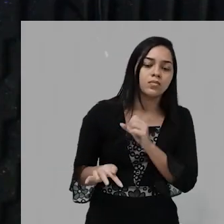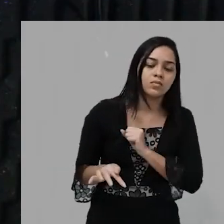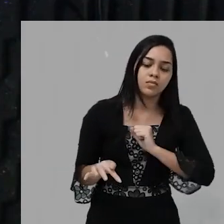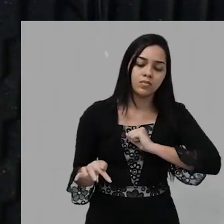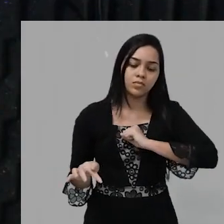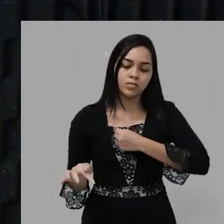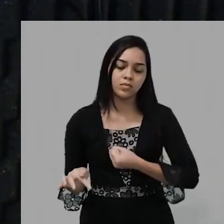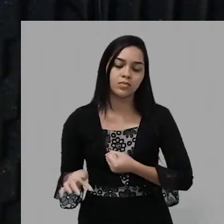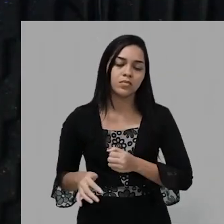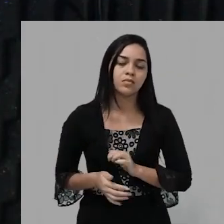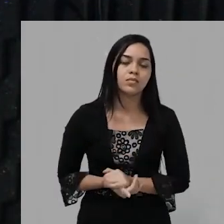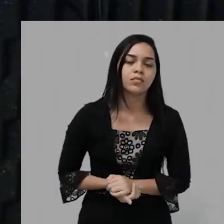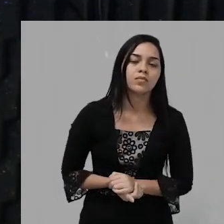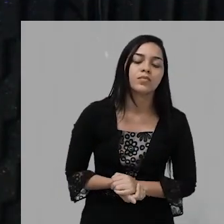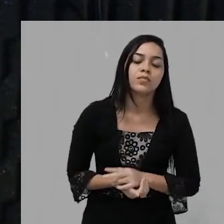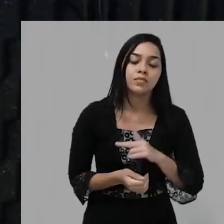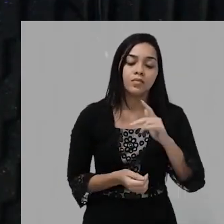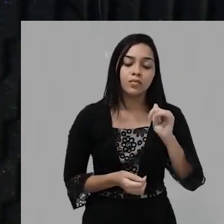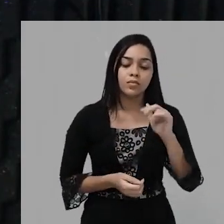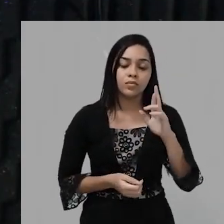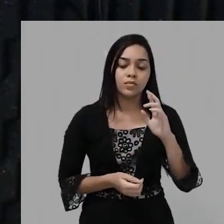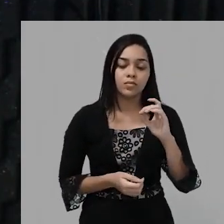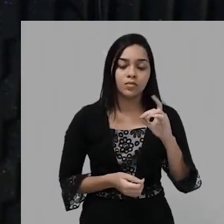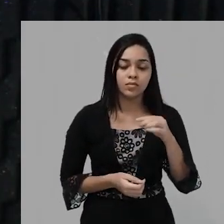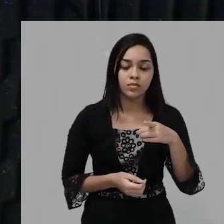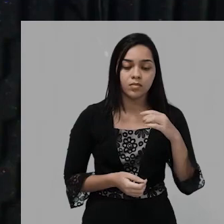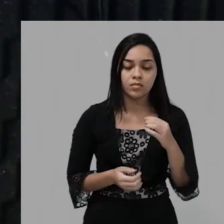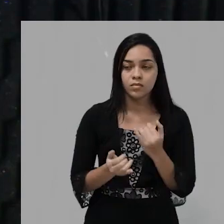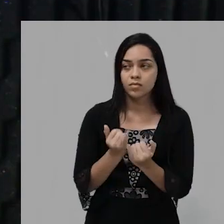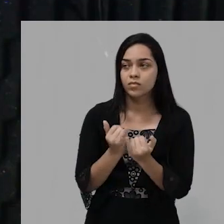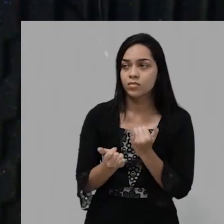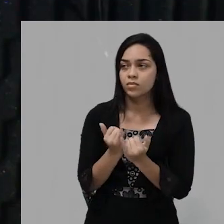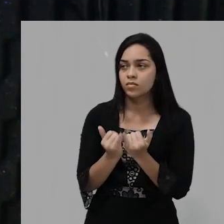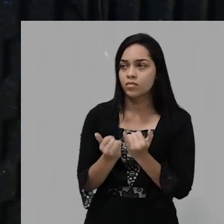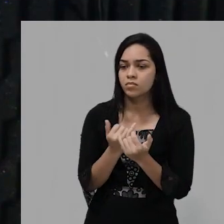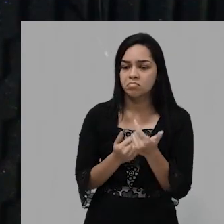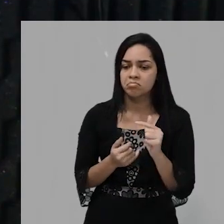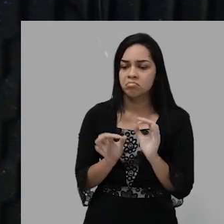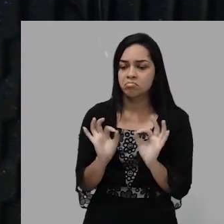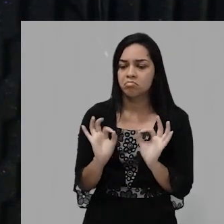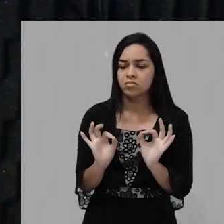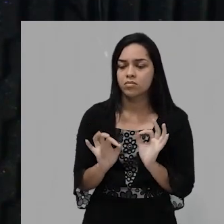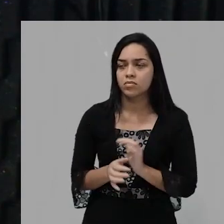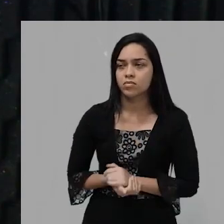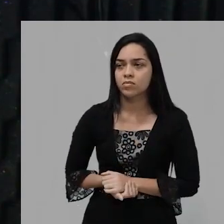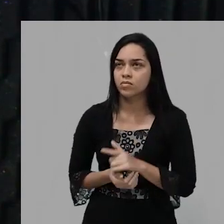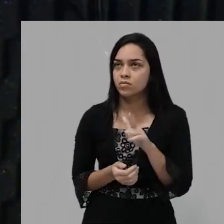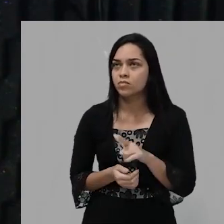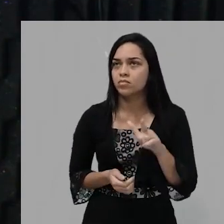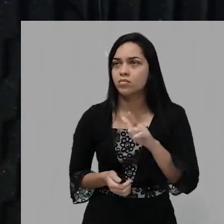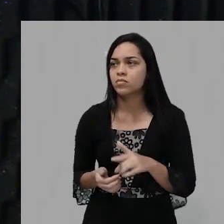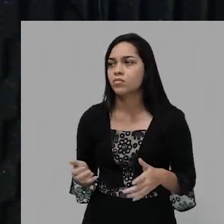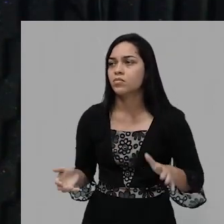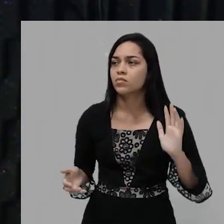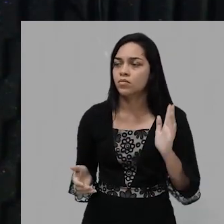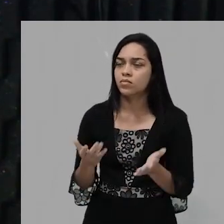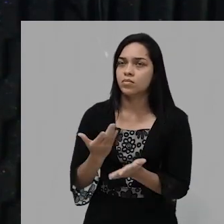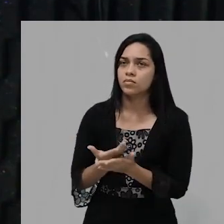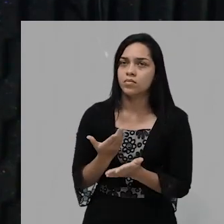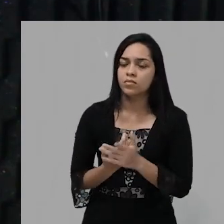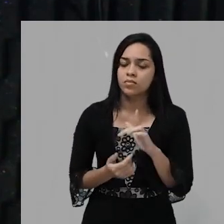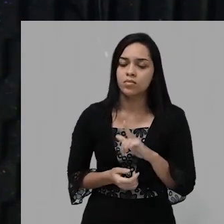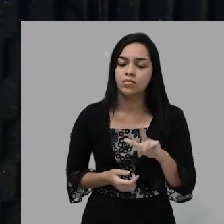o ódio. O paradoxo é como se fosse algo sem nexo, sem lógica, né? A gente até viu